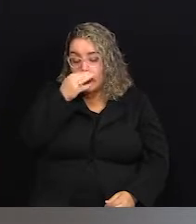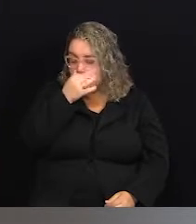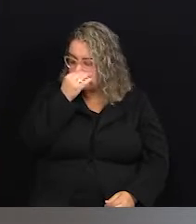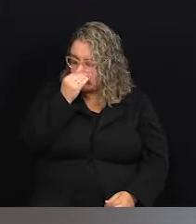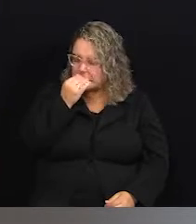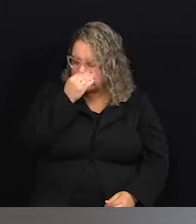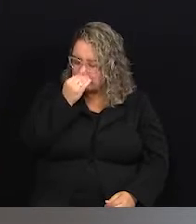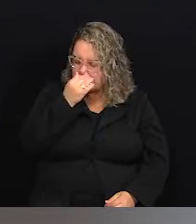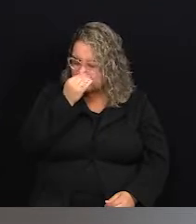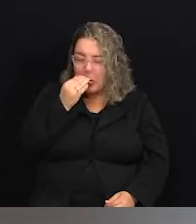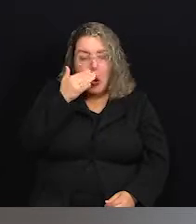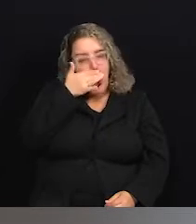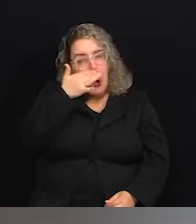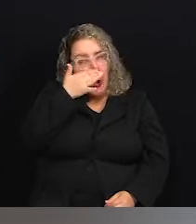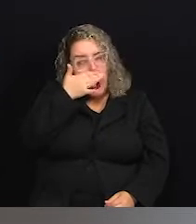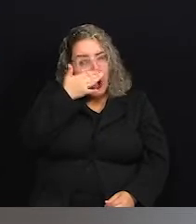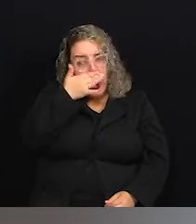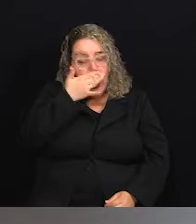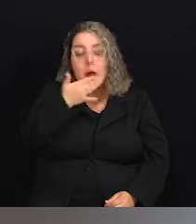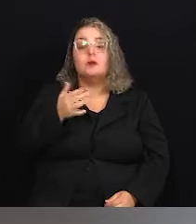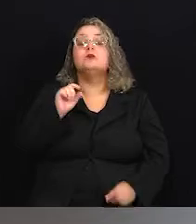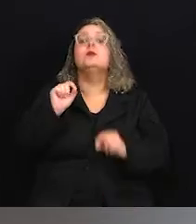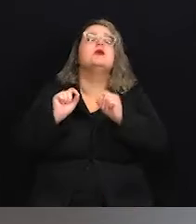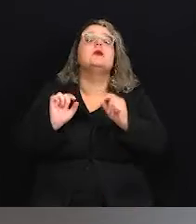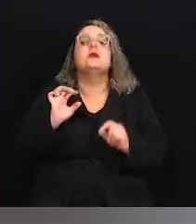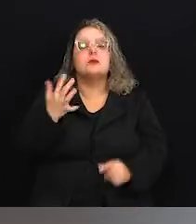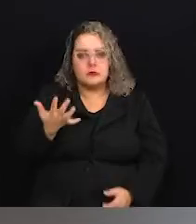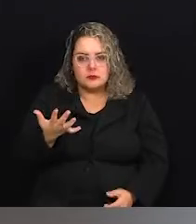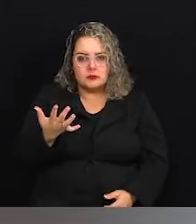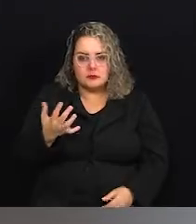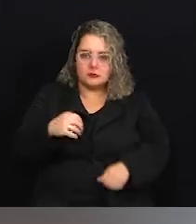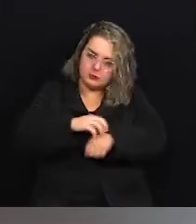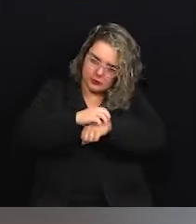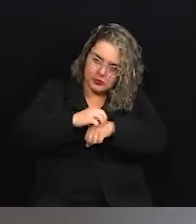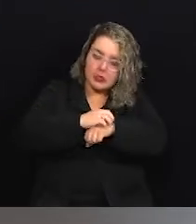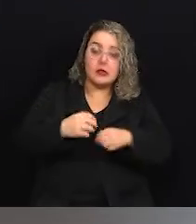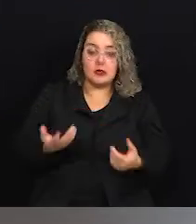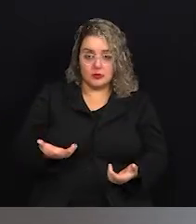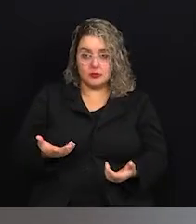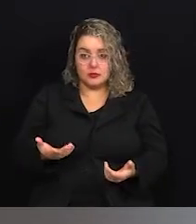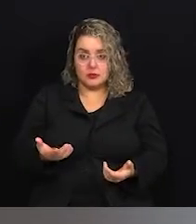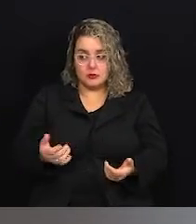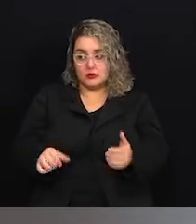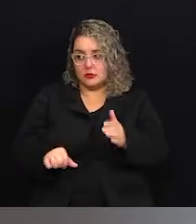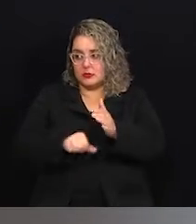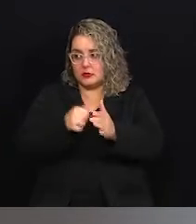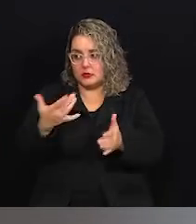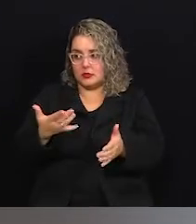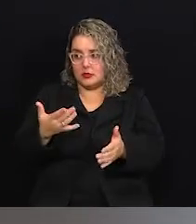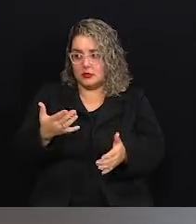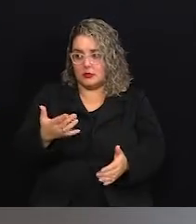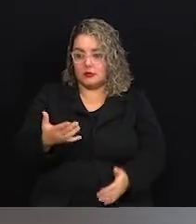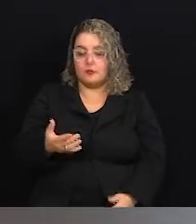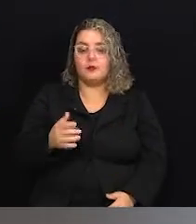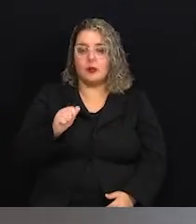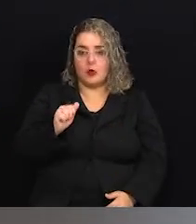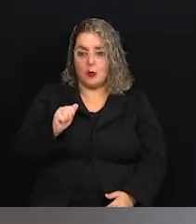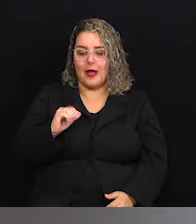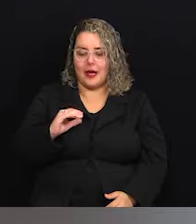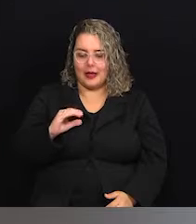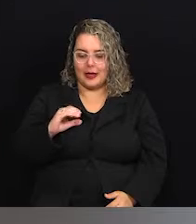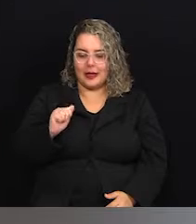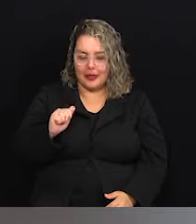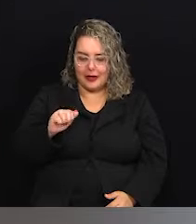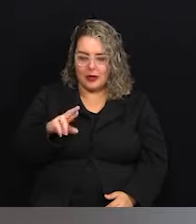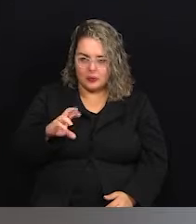O que faz isso acontecer? Tem os alérgenos. Então, os alérgenos principais da rinite alérgica é o ácaro, que